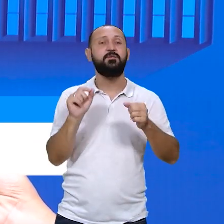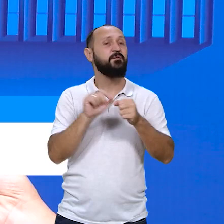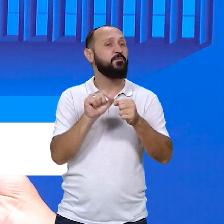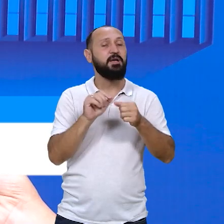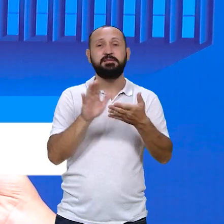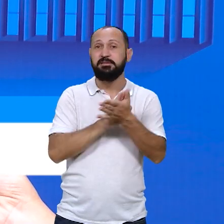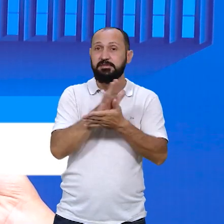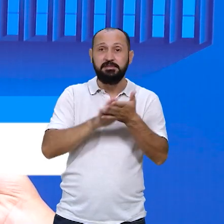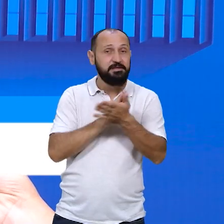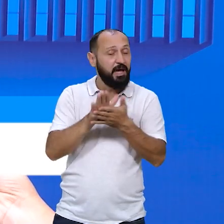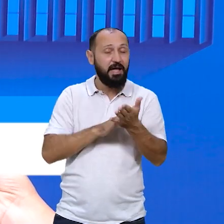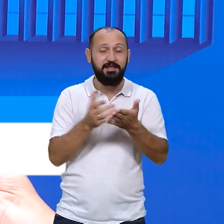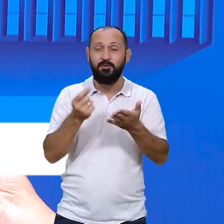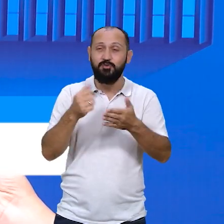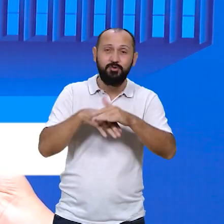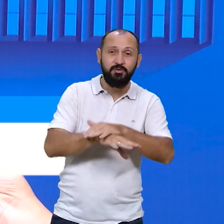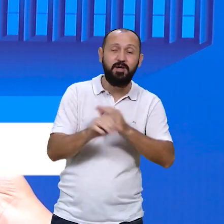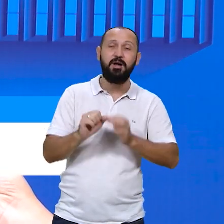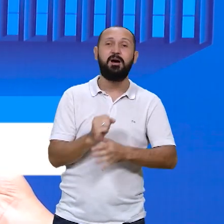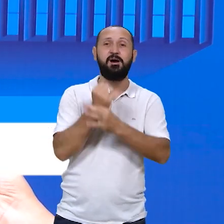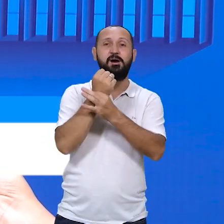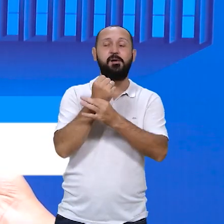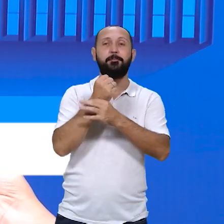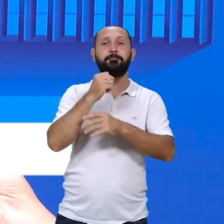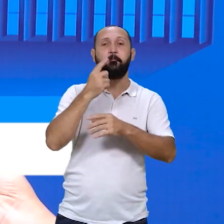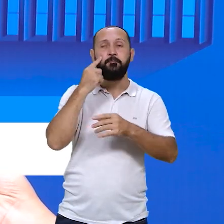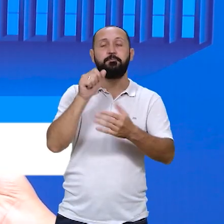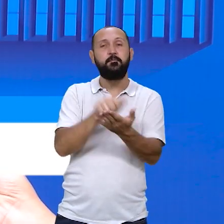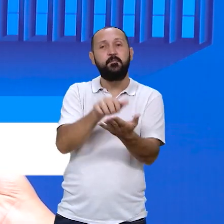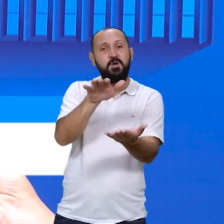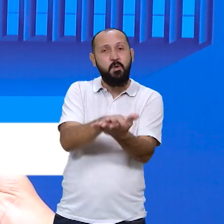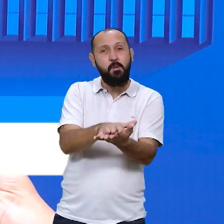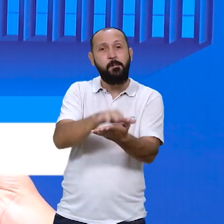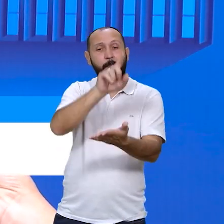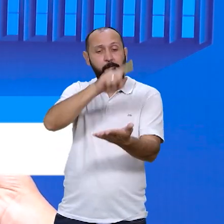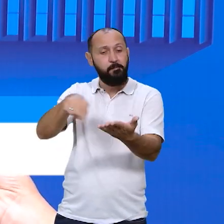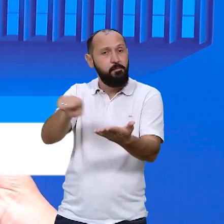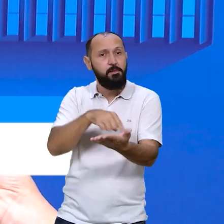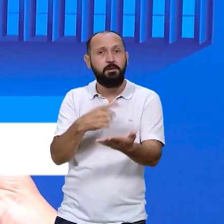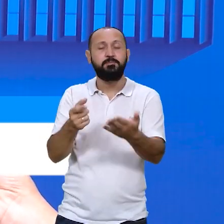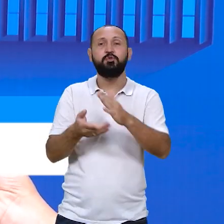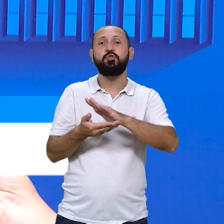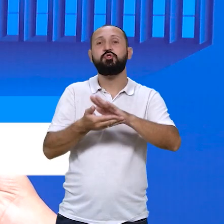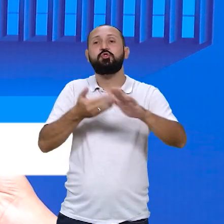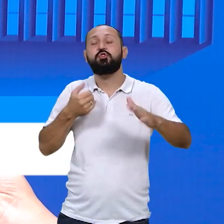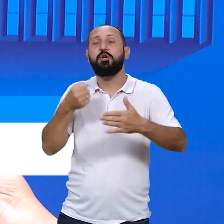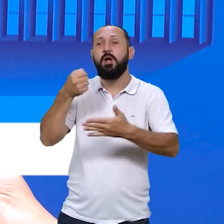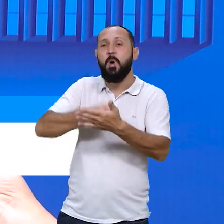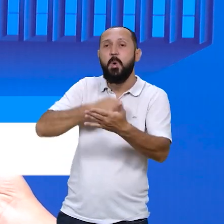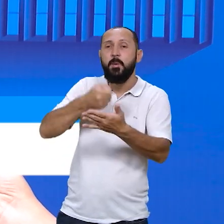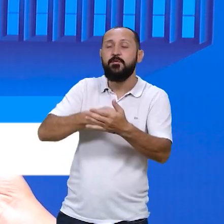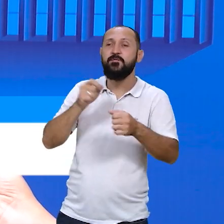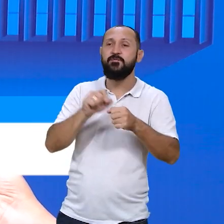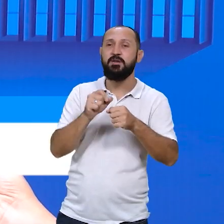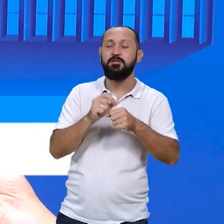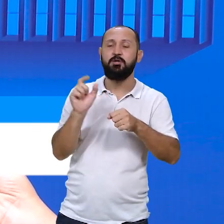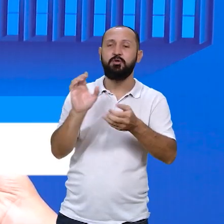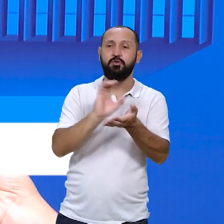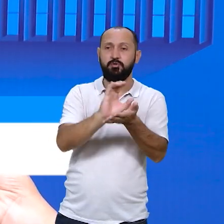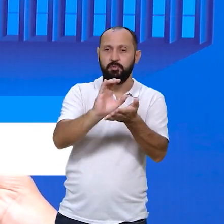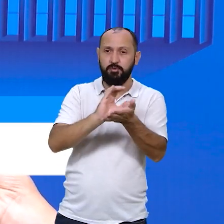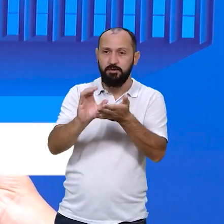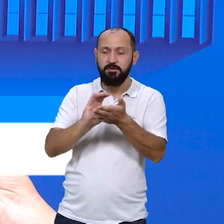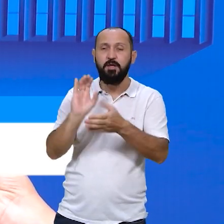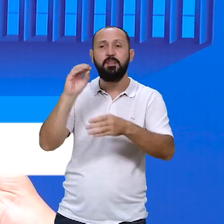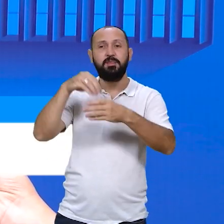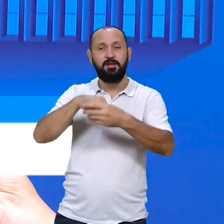essas garantias para ela, ou seja, ela não executa as garantias, ela extingue a punibilidade do concessionário, ela retira a